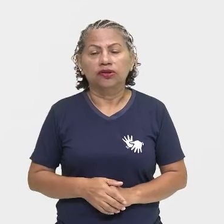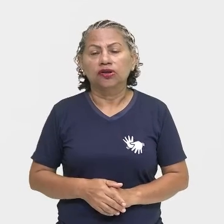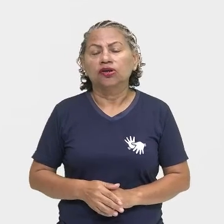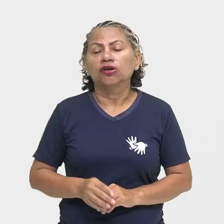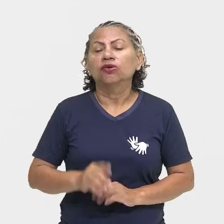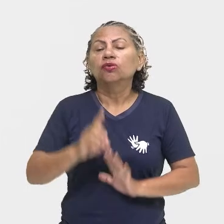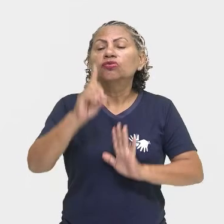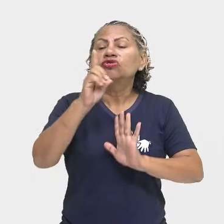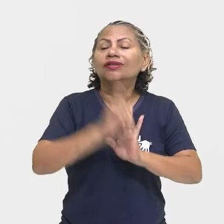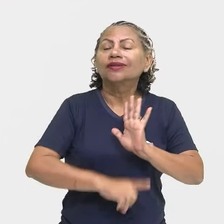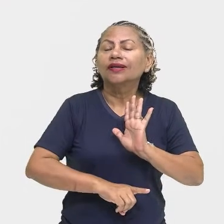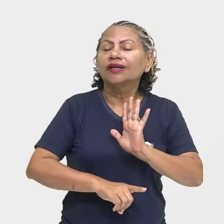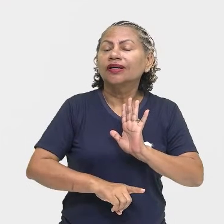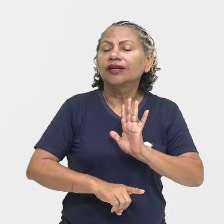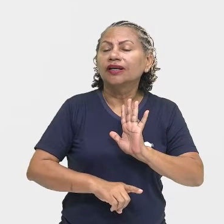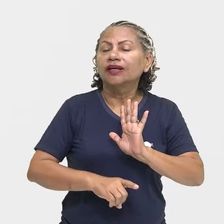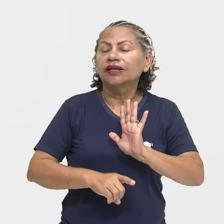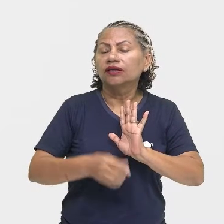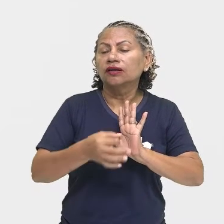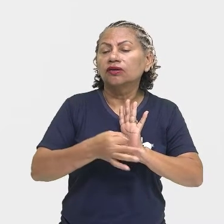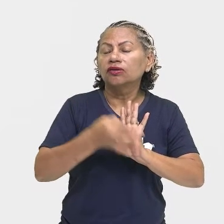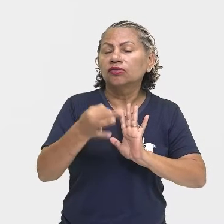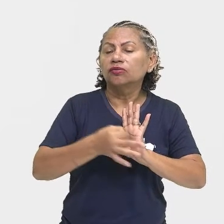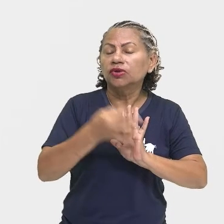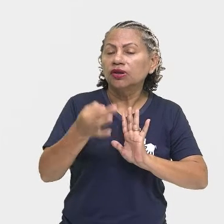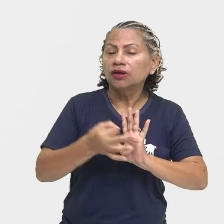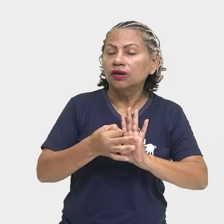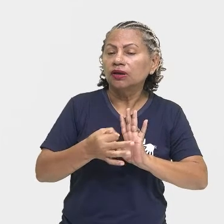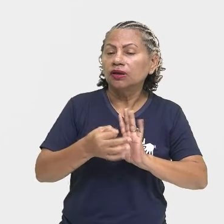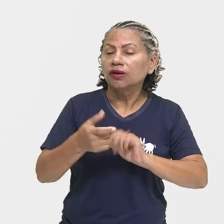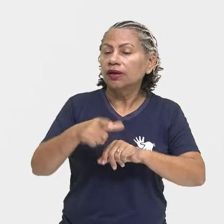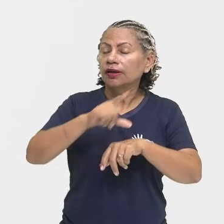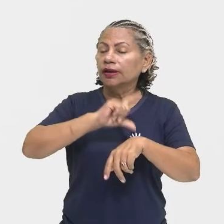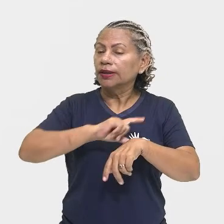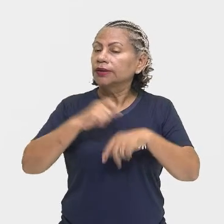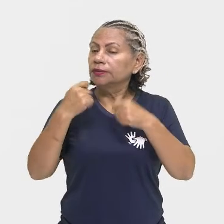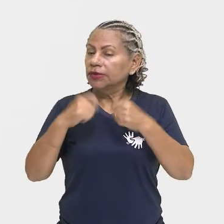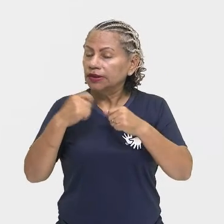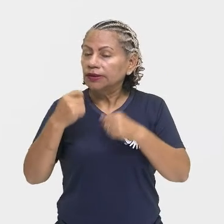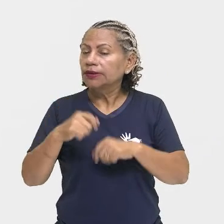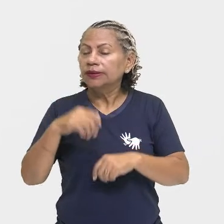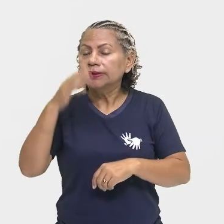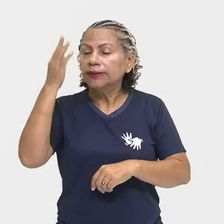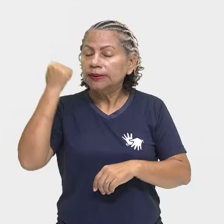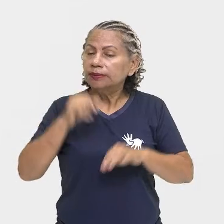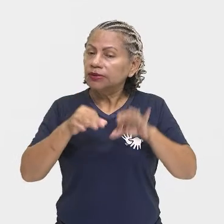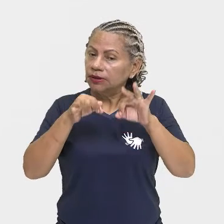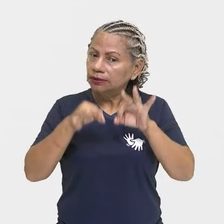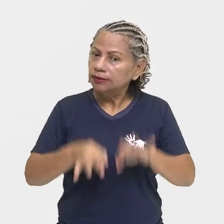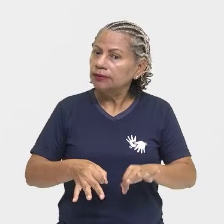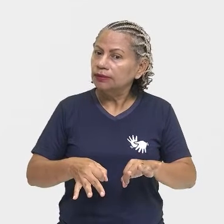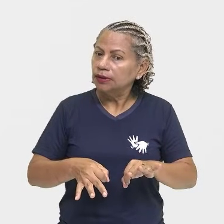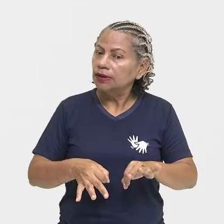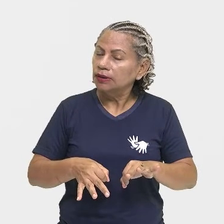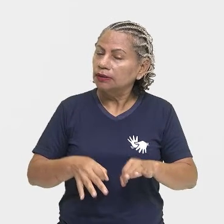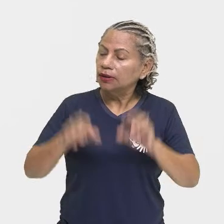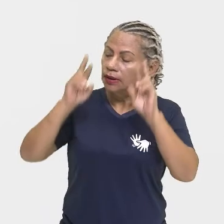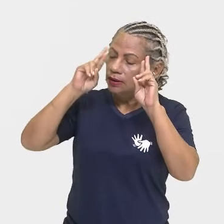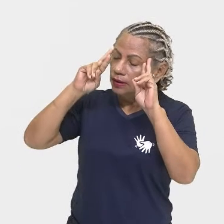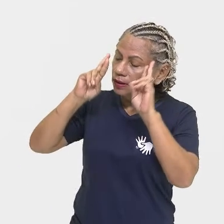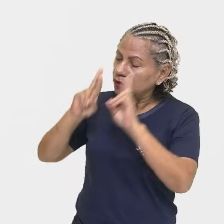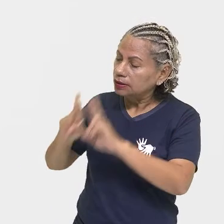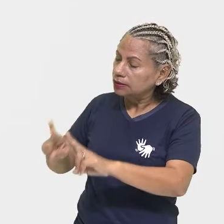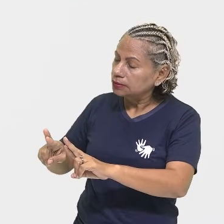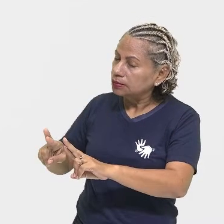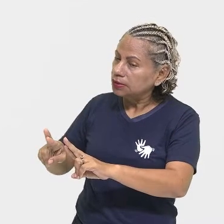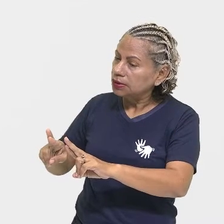liberdade de expressão vai até onde começa o direito do outro, tá? Construindo dessa forma um relacionamento